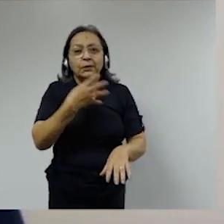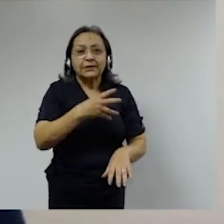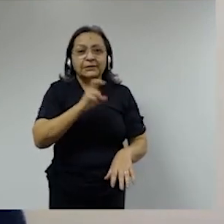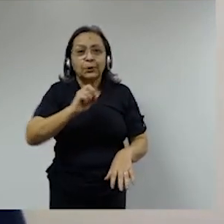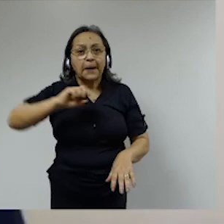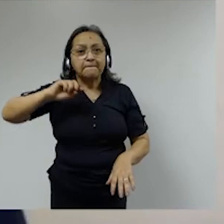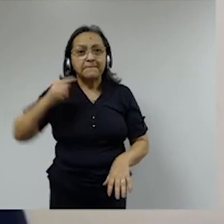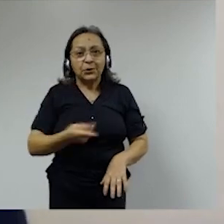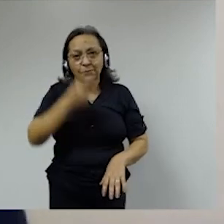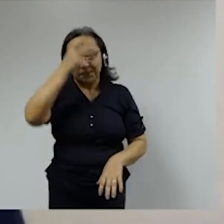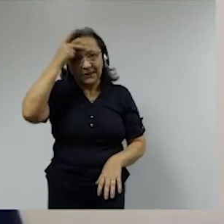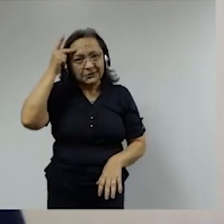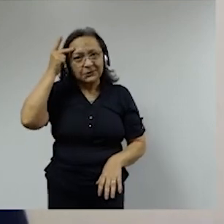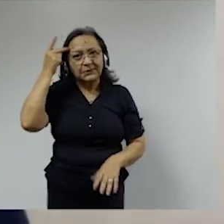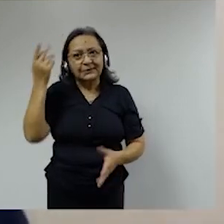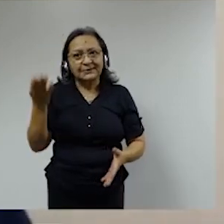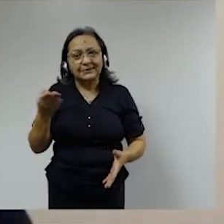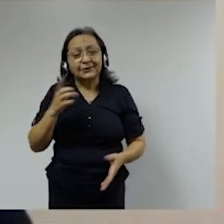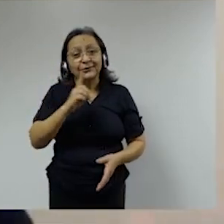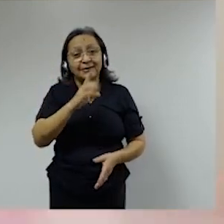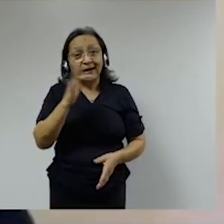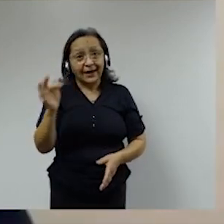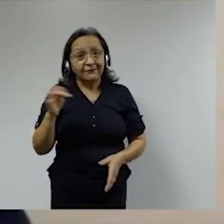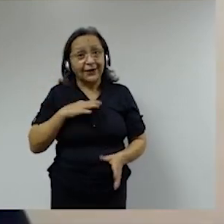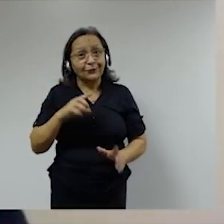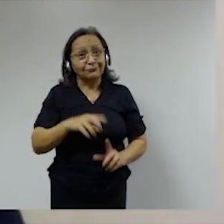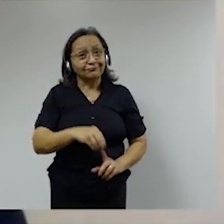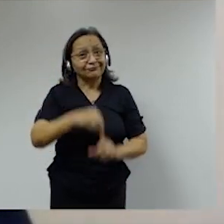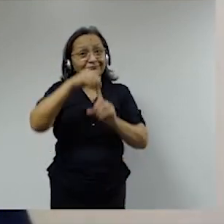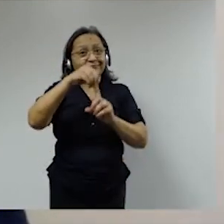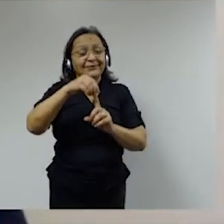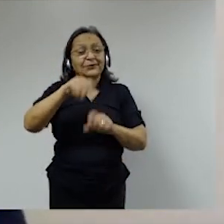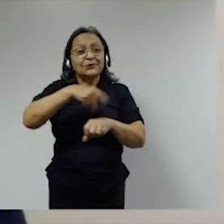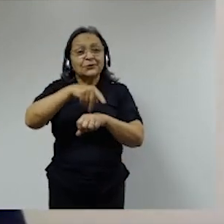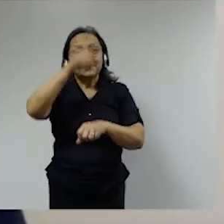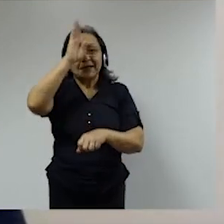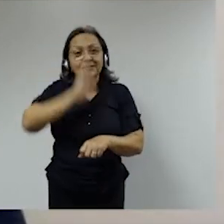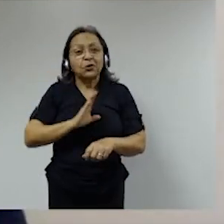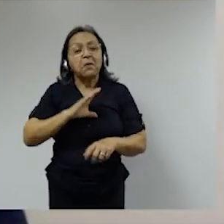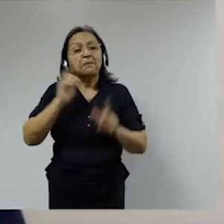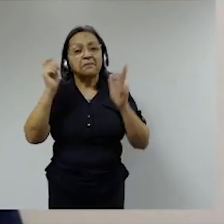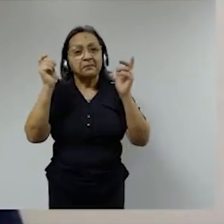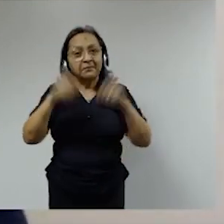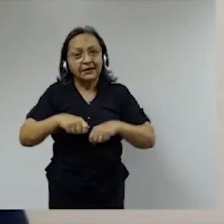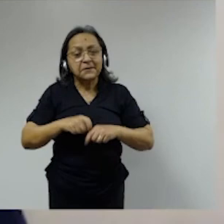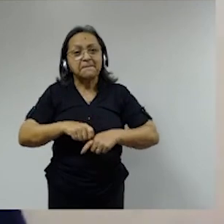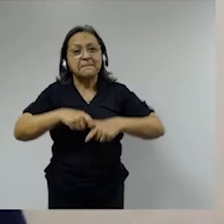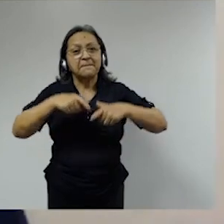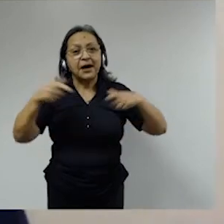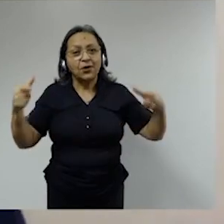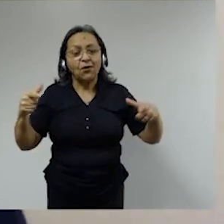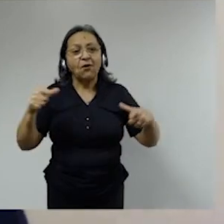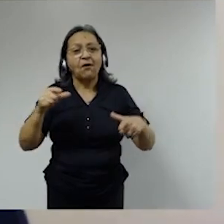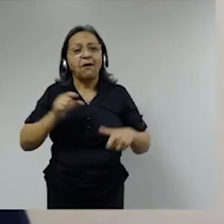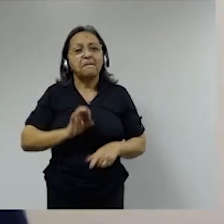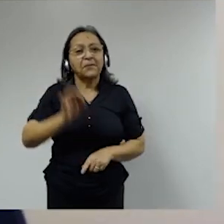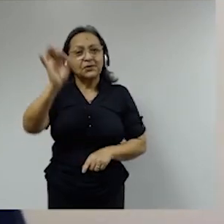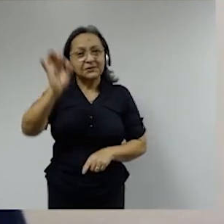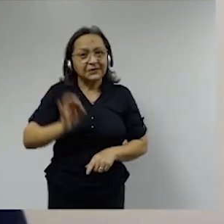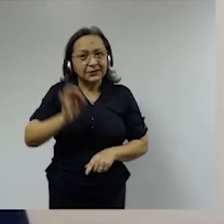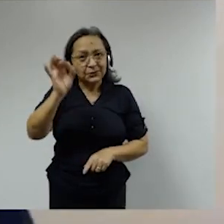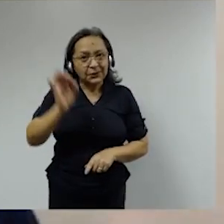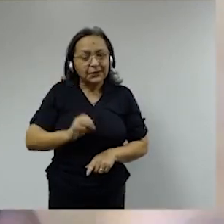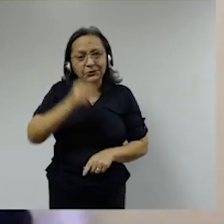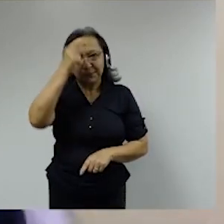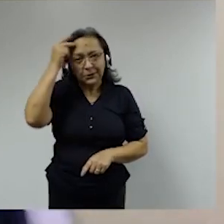mil pessoas. Portanto, o Distrito Federal se destaca no país com uma possibilidade de maior aplicação do